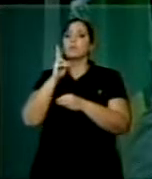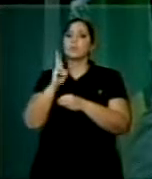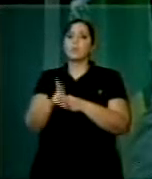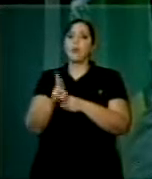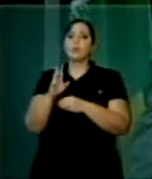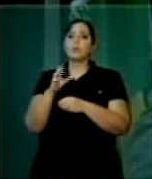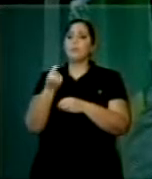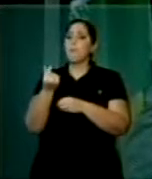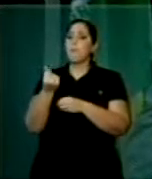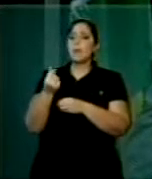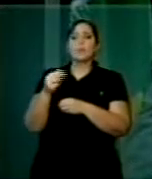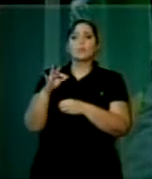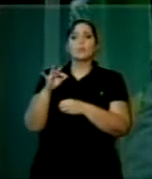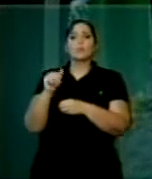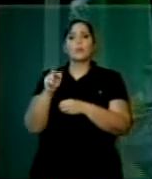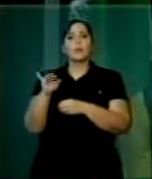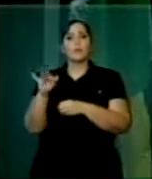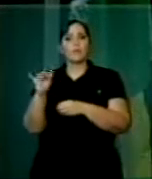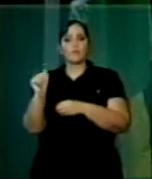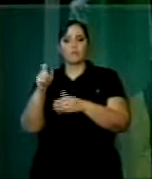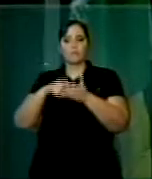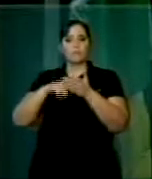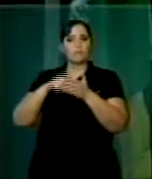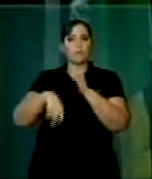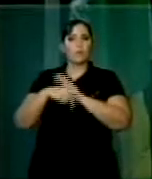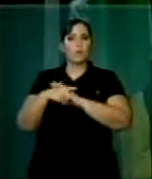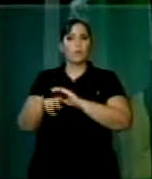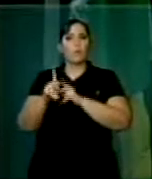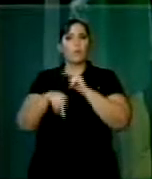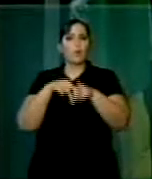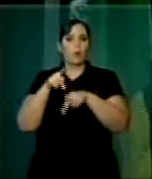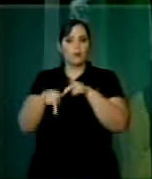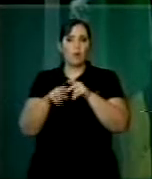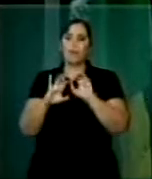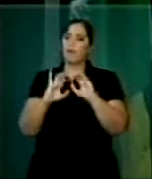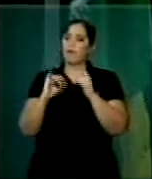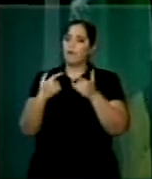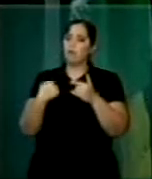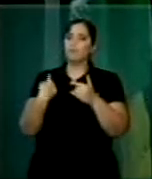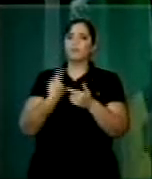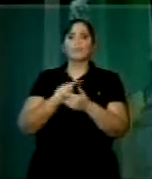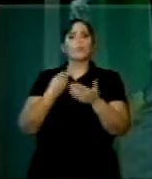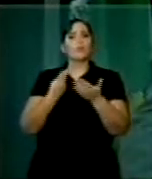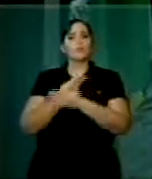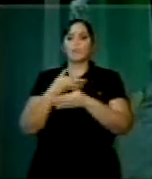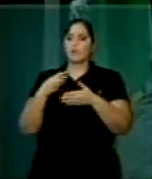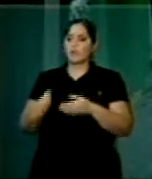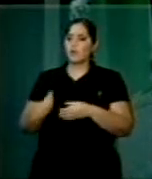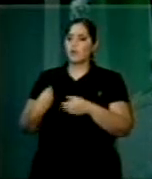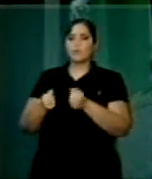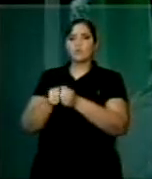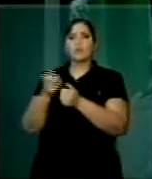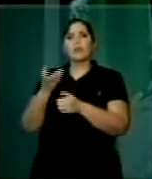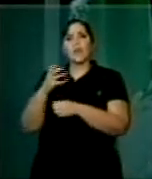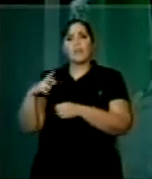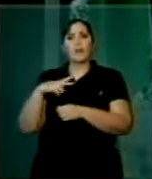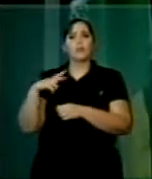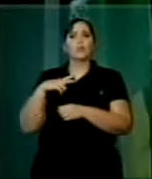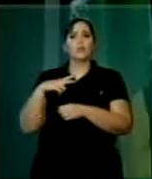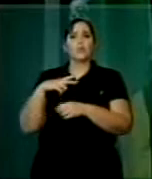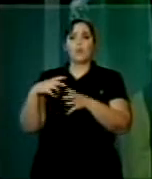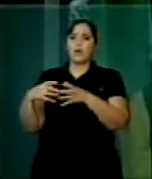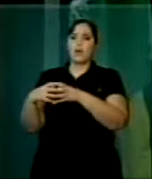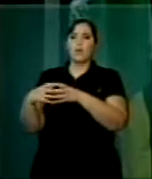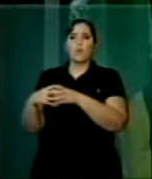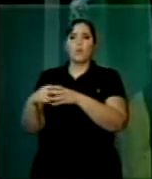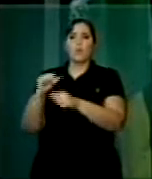de tarifa para a população. É evidente que nós passamos por uma tentativa de privatizar esse setor que introduziu uma série